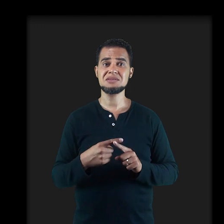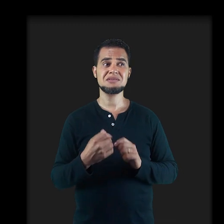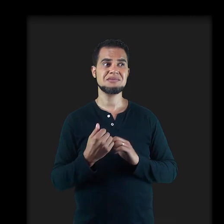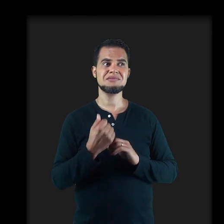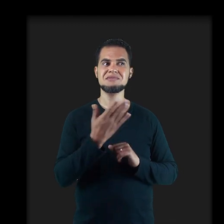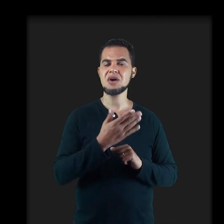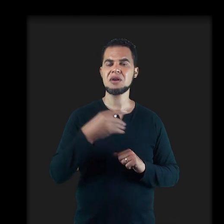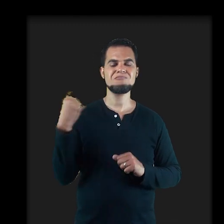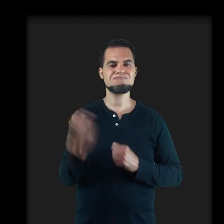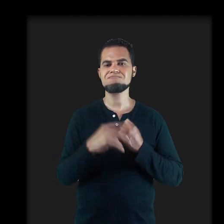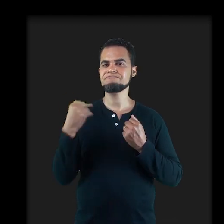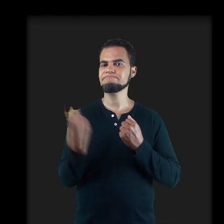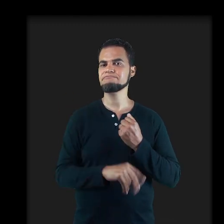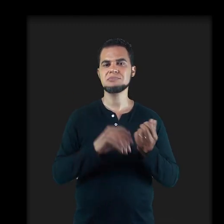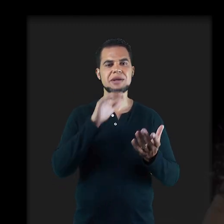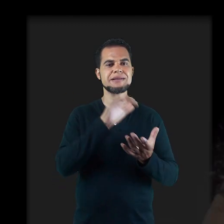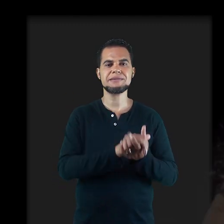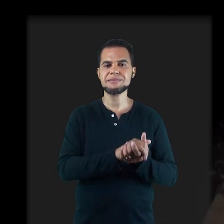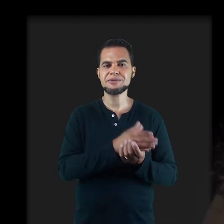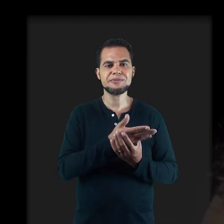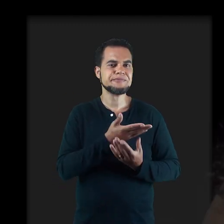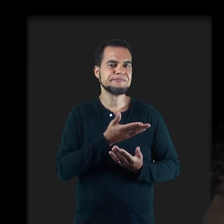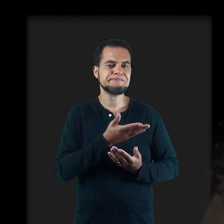vários anos naquele casamento.